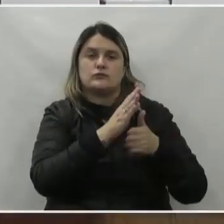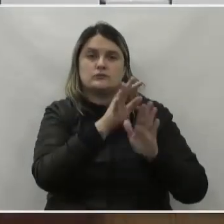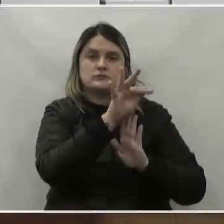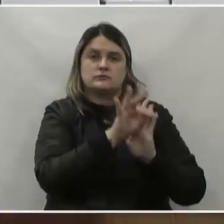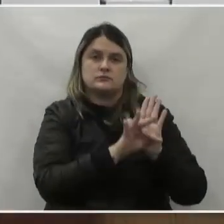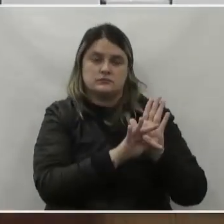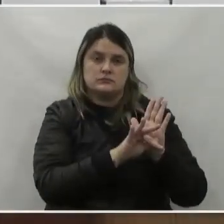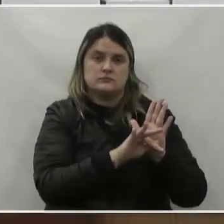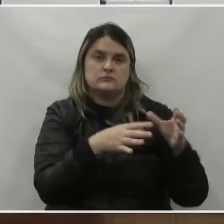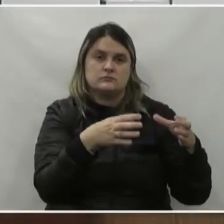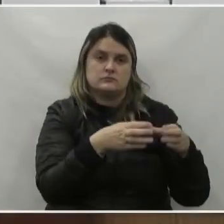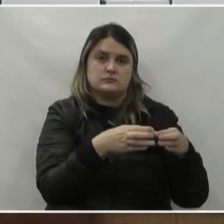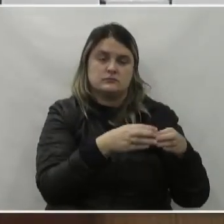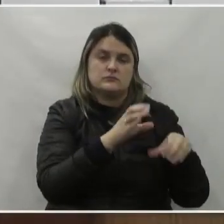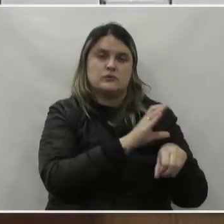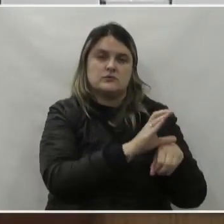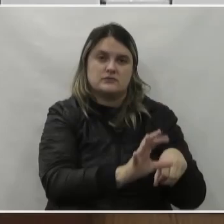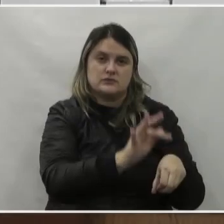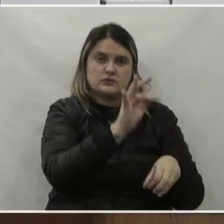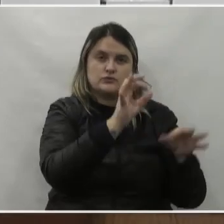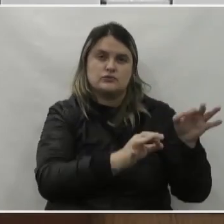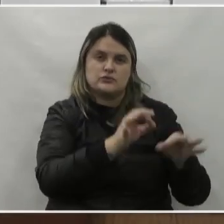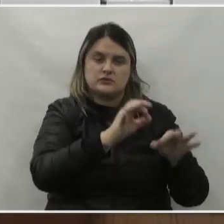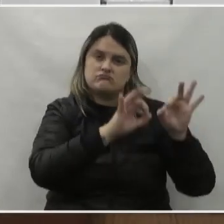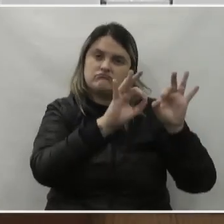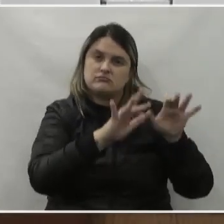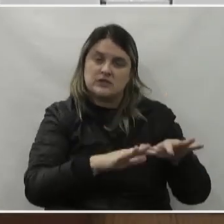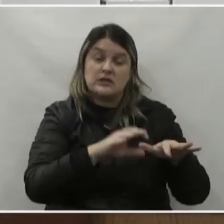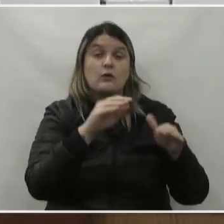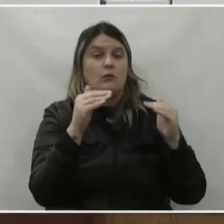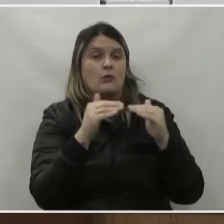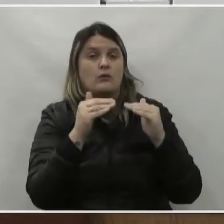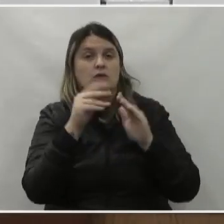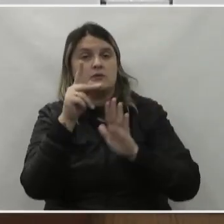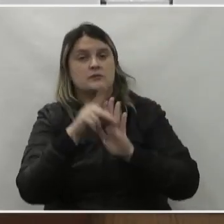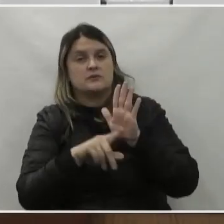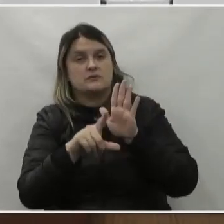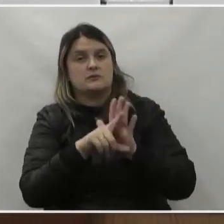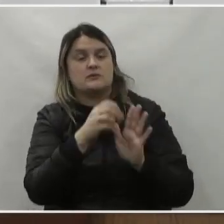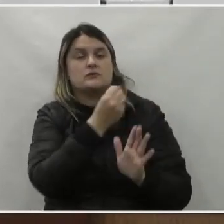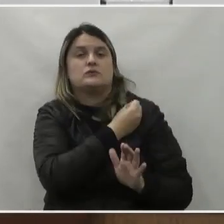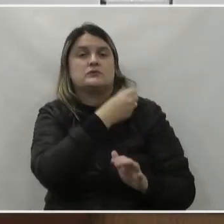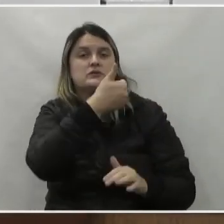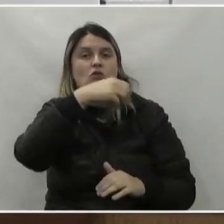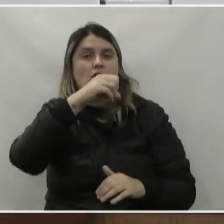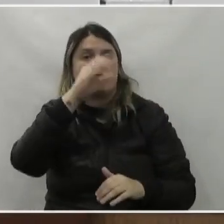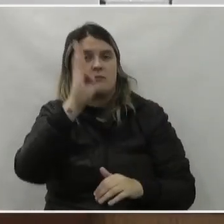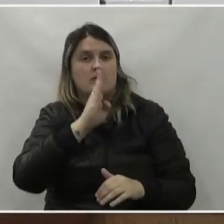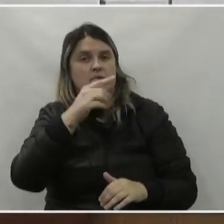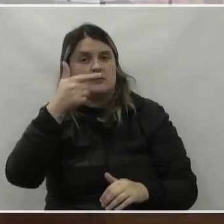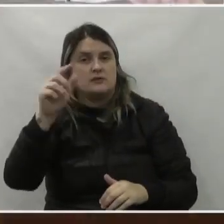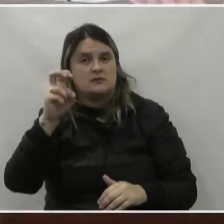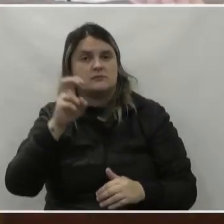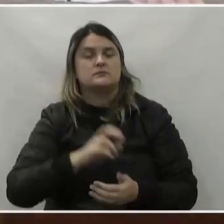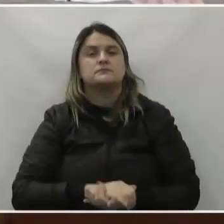parecer fundamentado da Comissão de Constituição, Justiça e Redação Final, favorável ao projeto de lei ordinária número 19/2025.